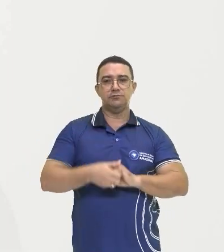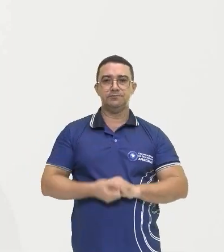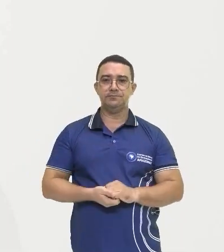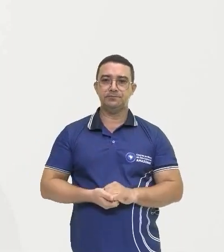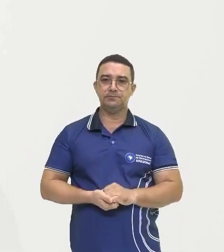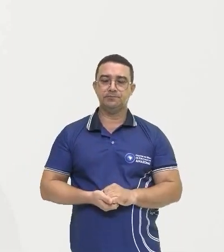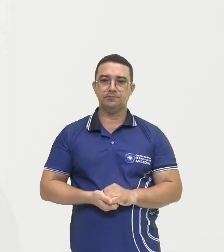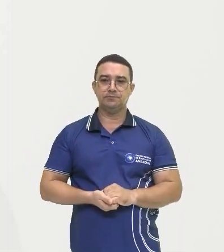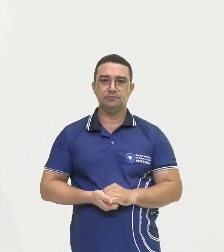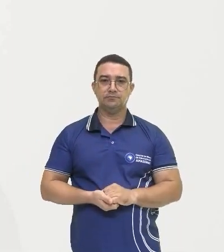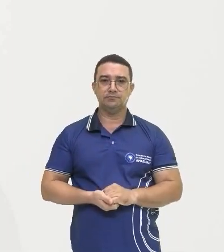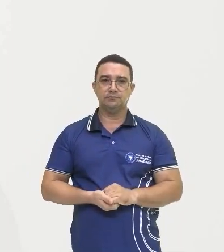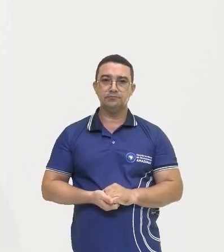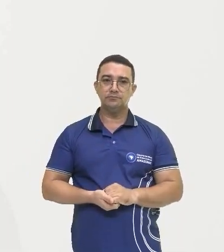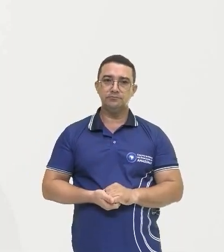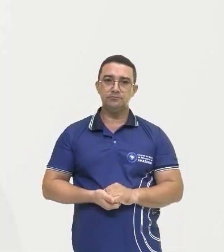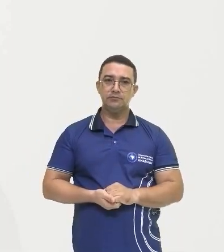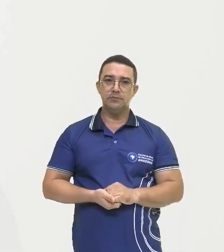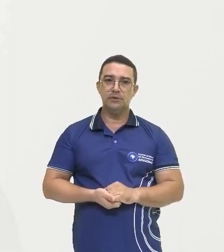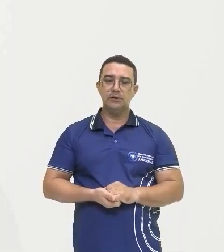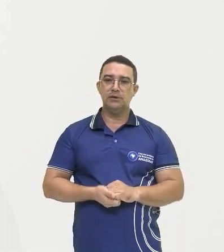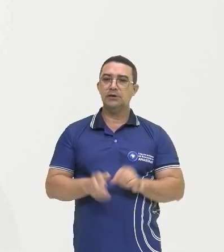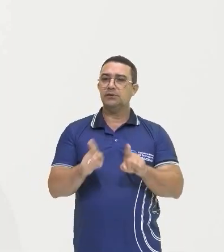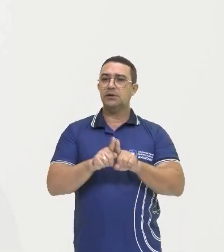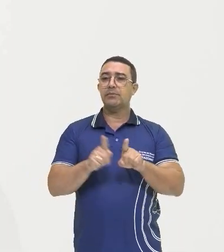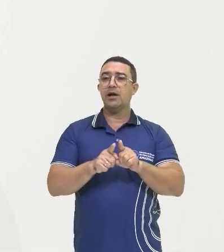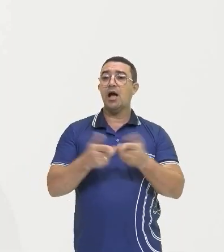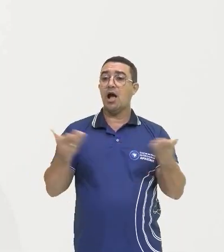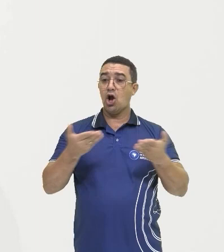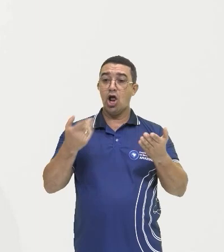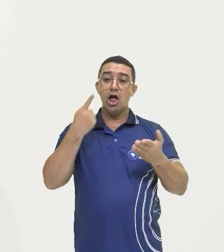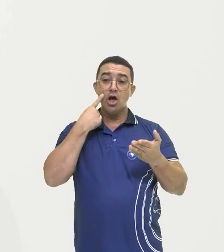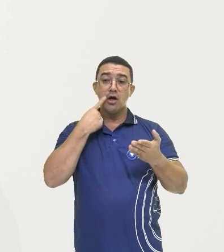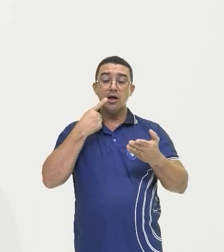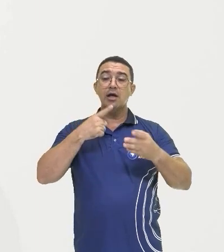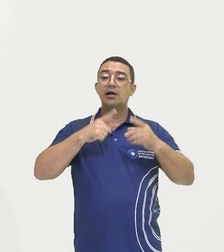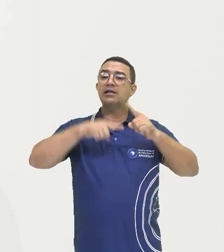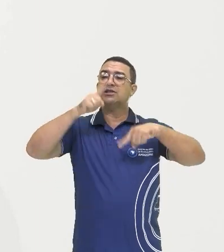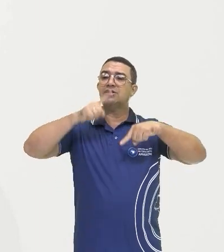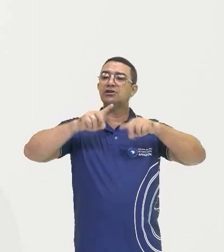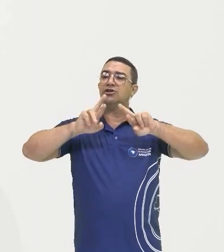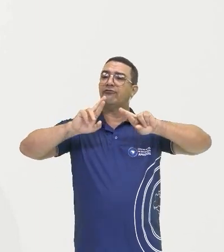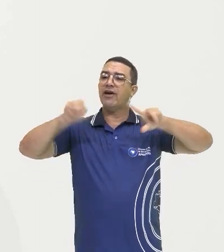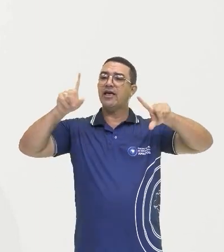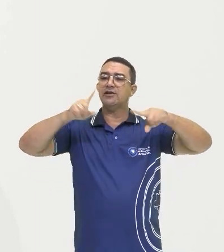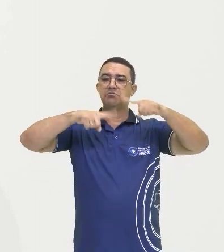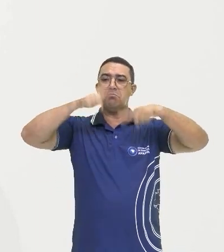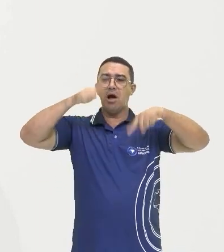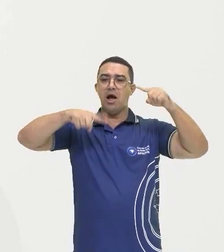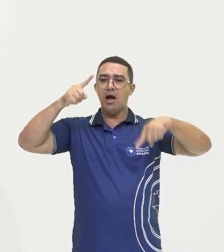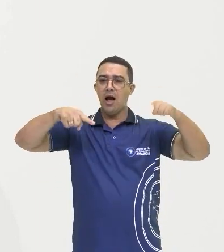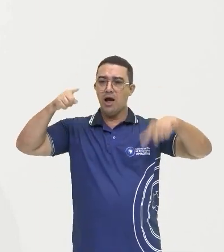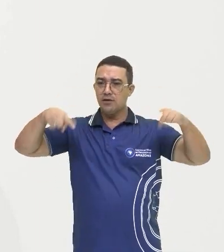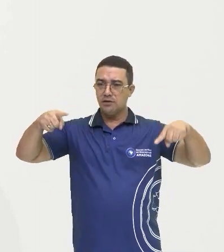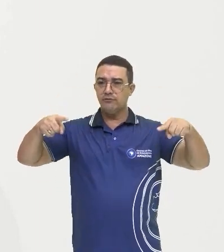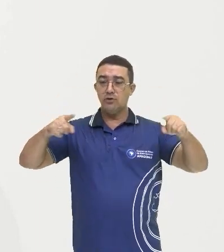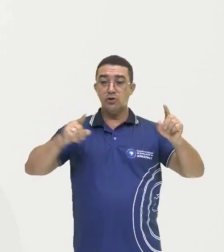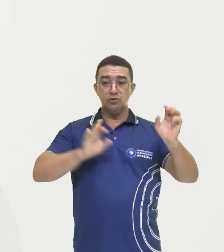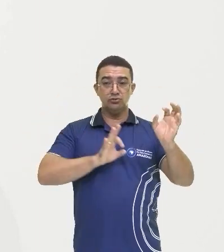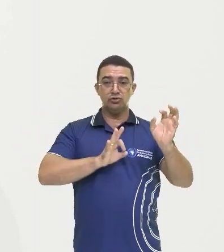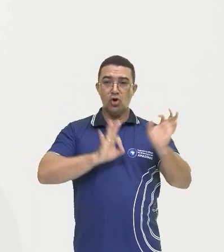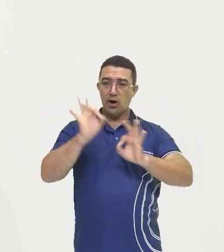ponto, que são os diferentes níveis de organização dos blocos